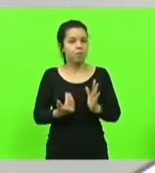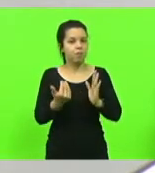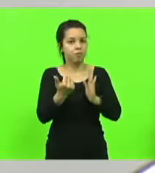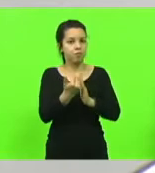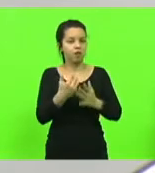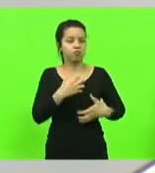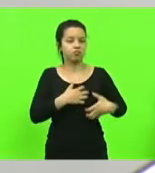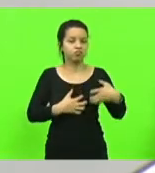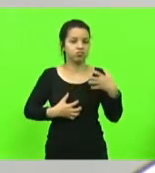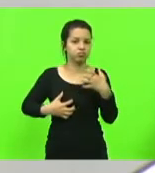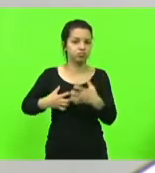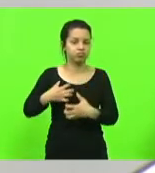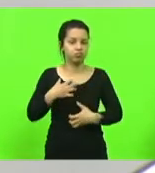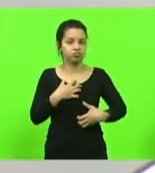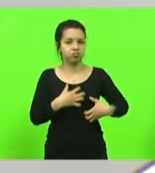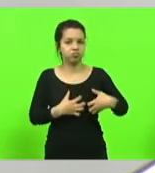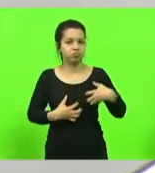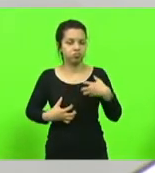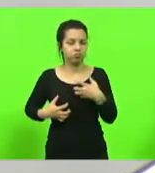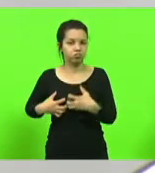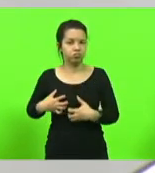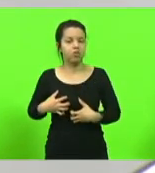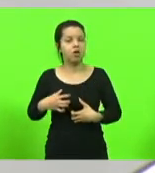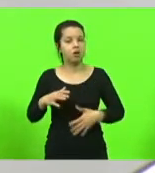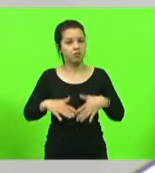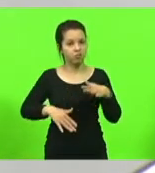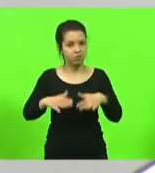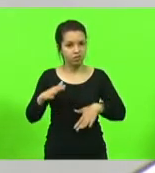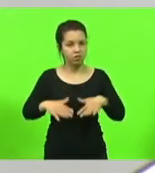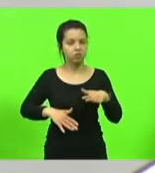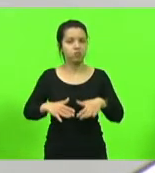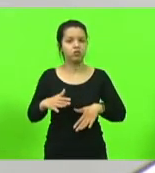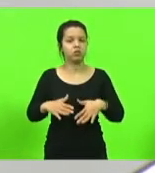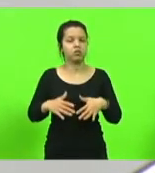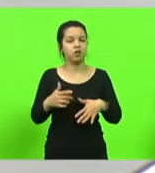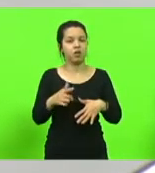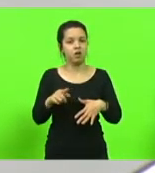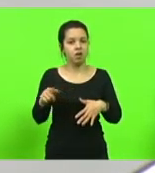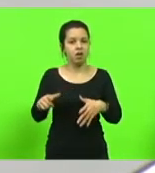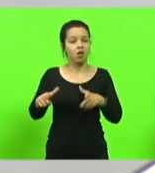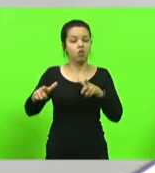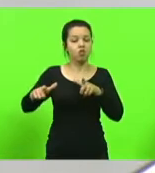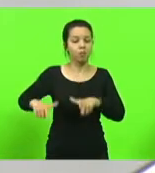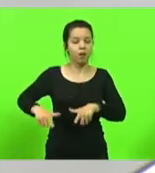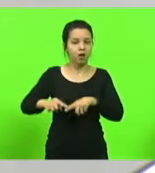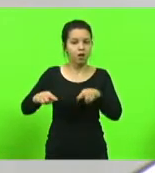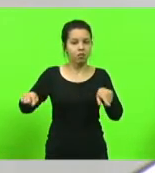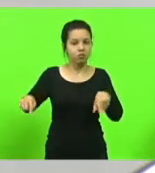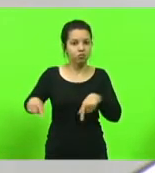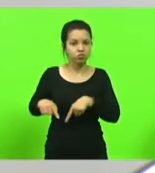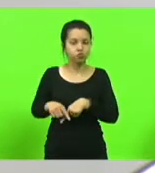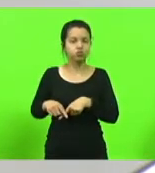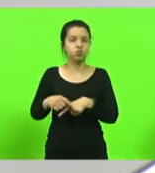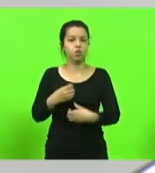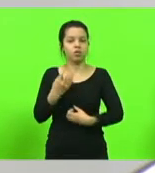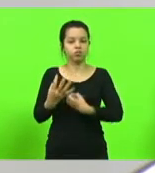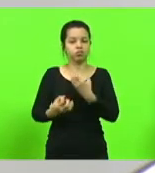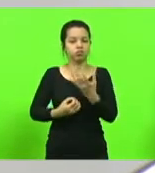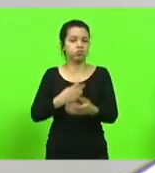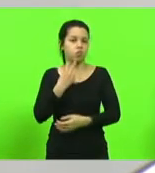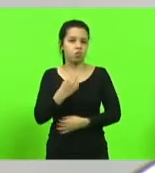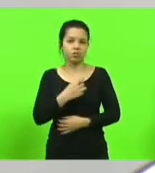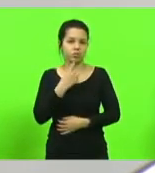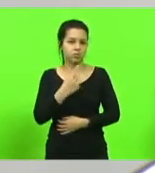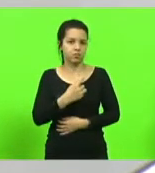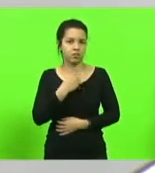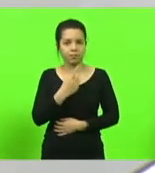angústias, muitas vezes sem espaço para serem expressadas.